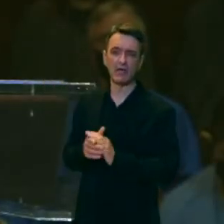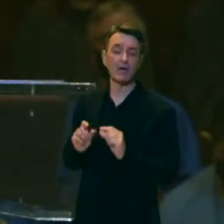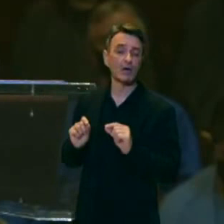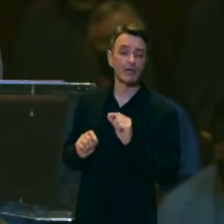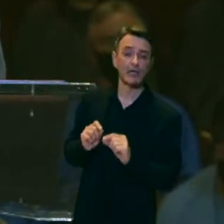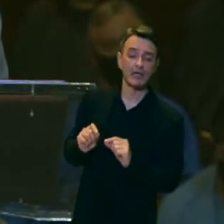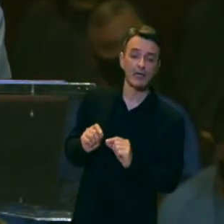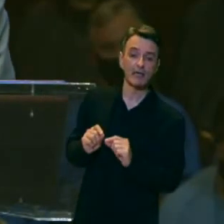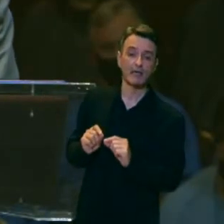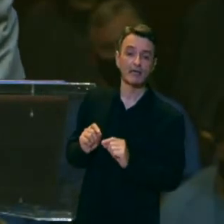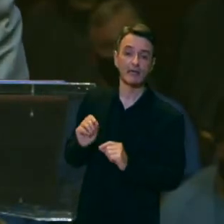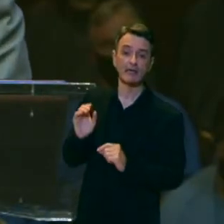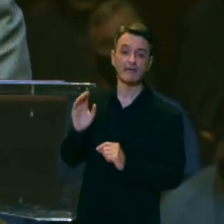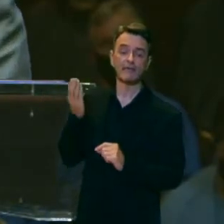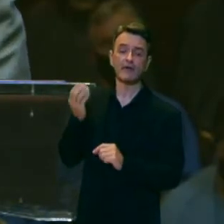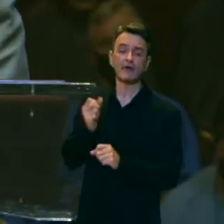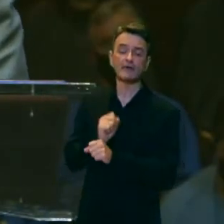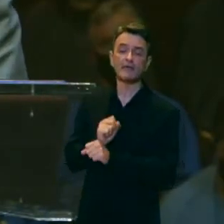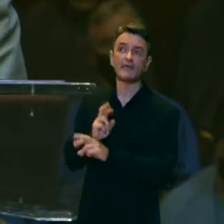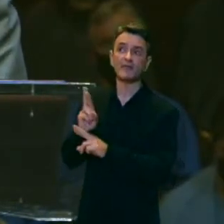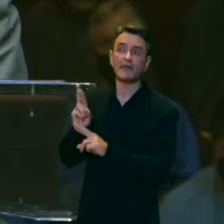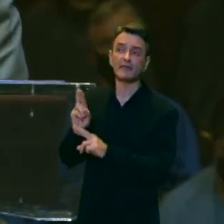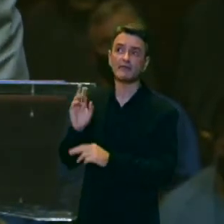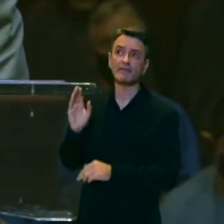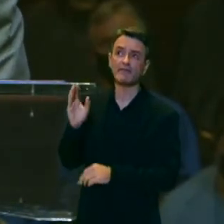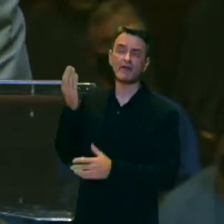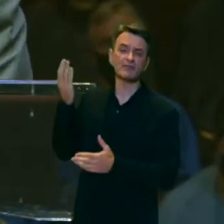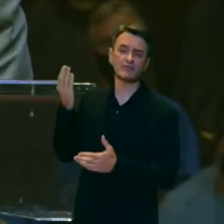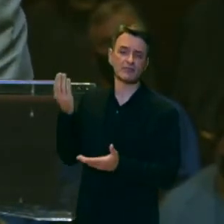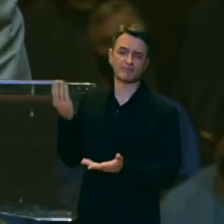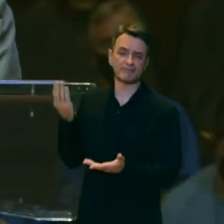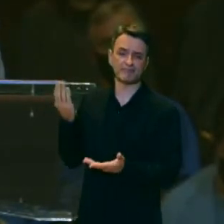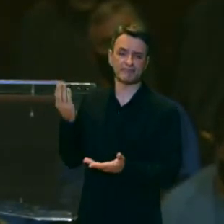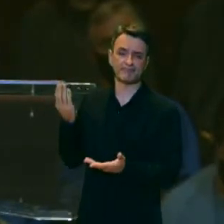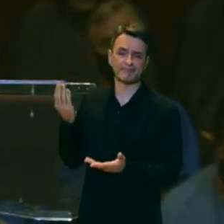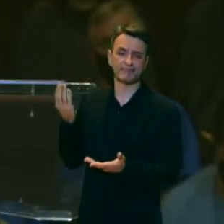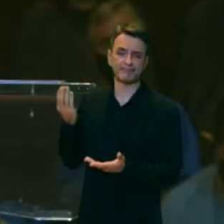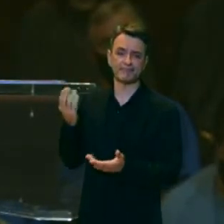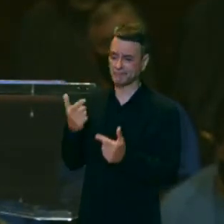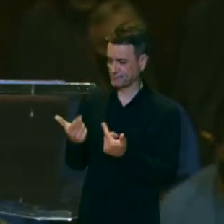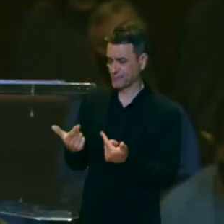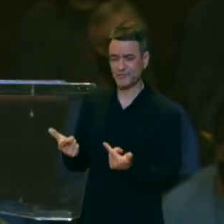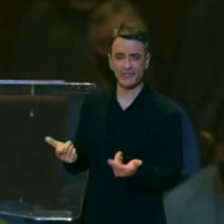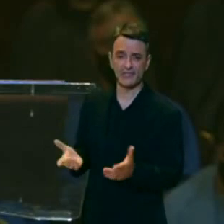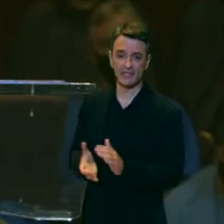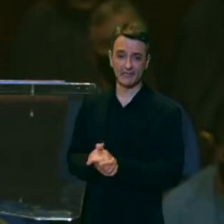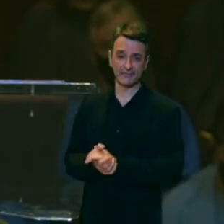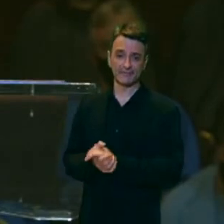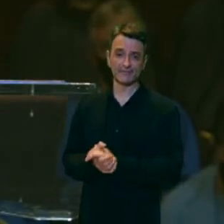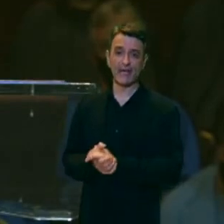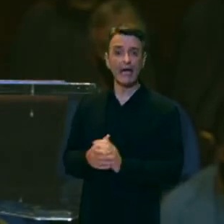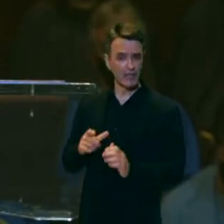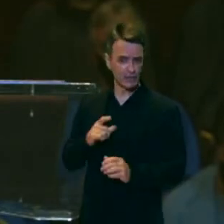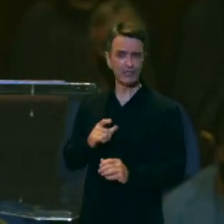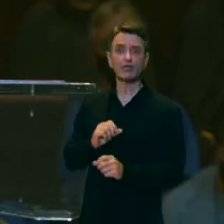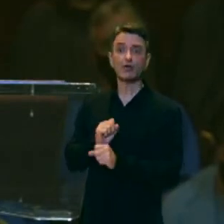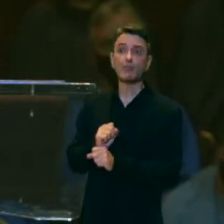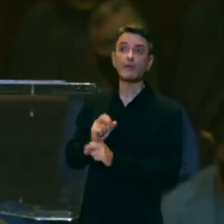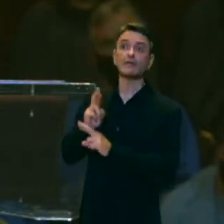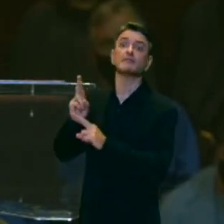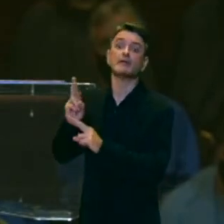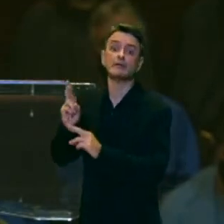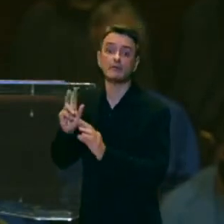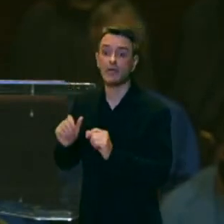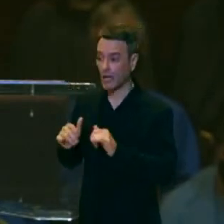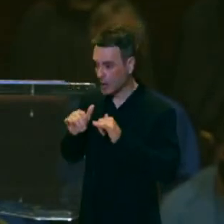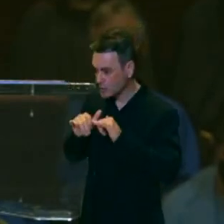das falsas esperanças. Havia uma esperança, e a esperança era uma notícia de